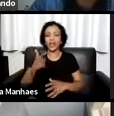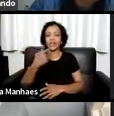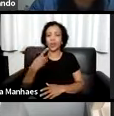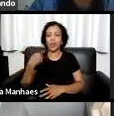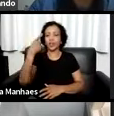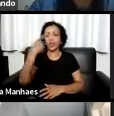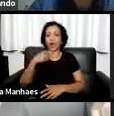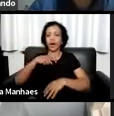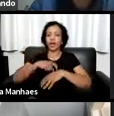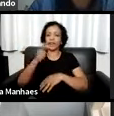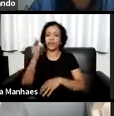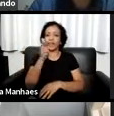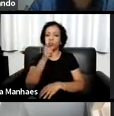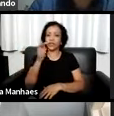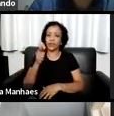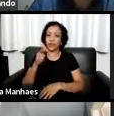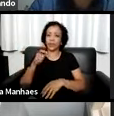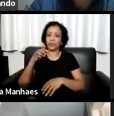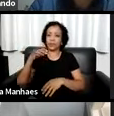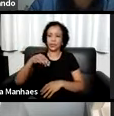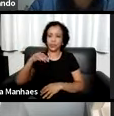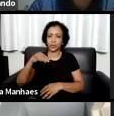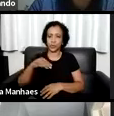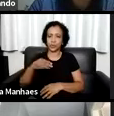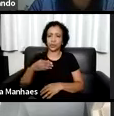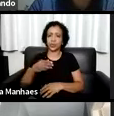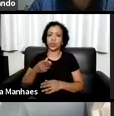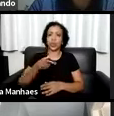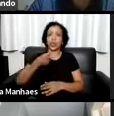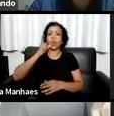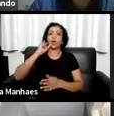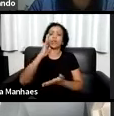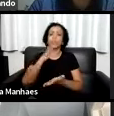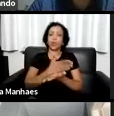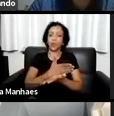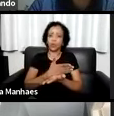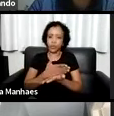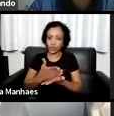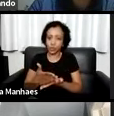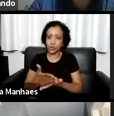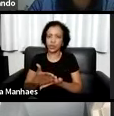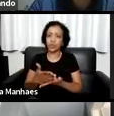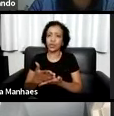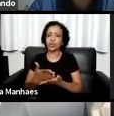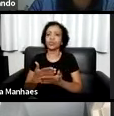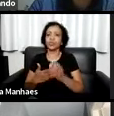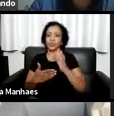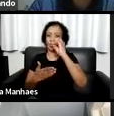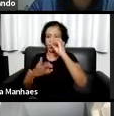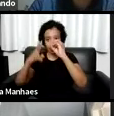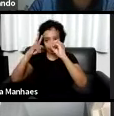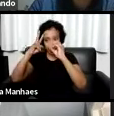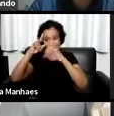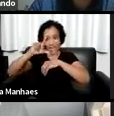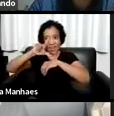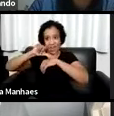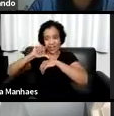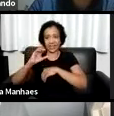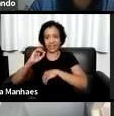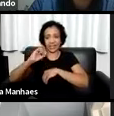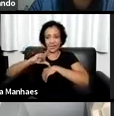minutos. Começamos ontem à meia-noite do domingo, ou zero hora da segunda-feira.